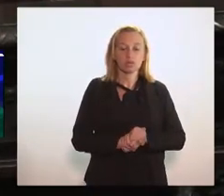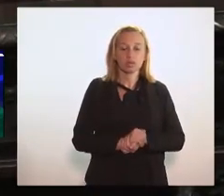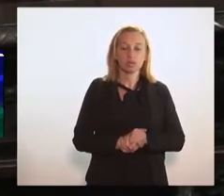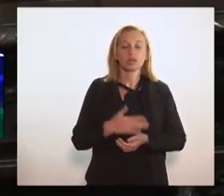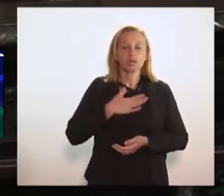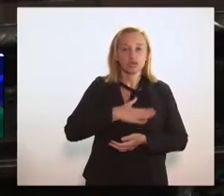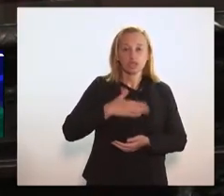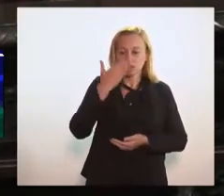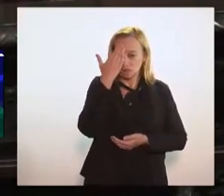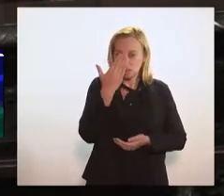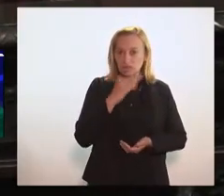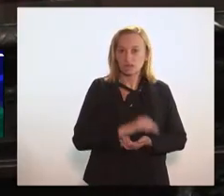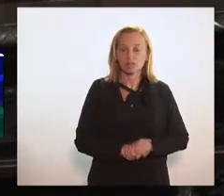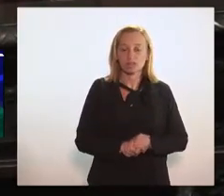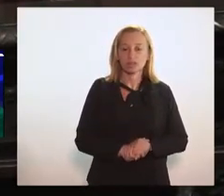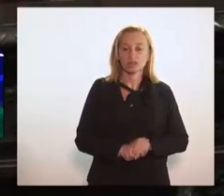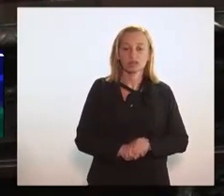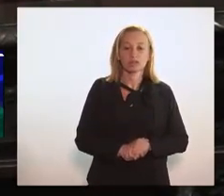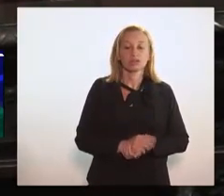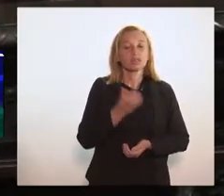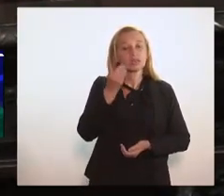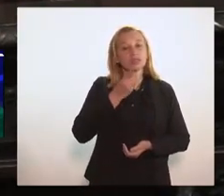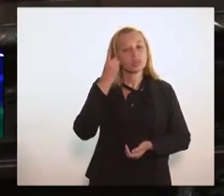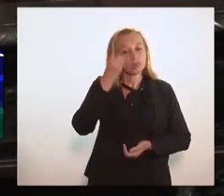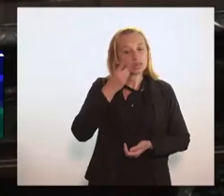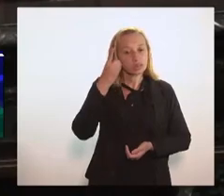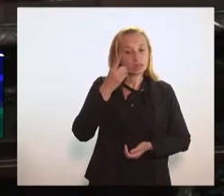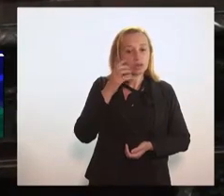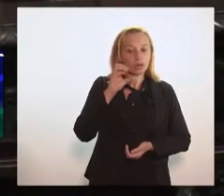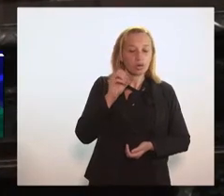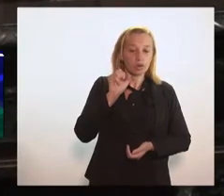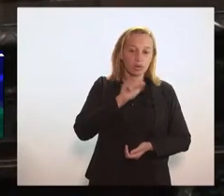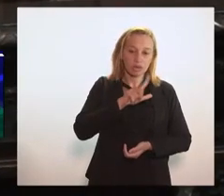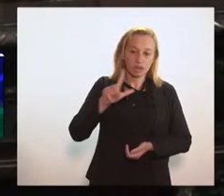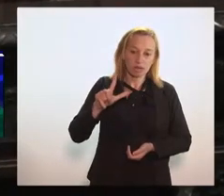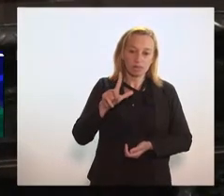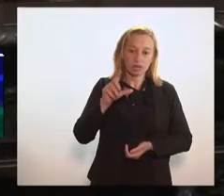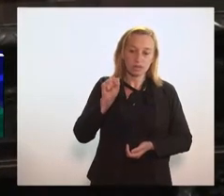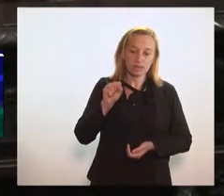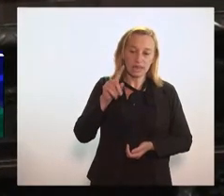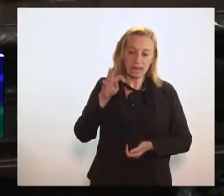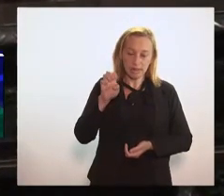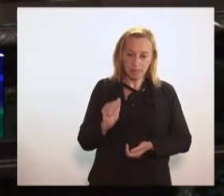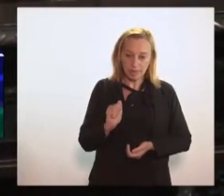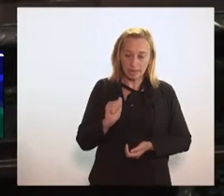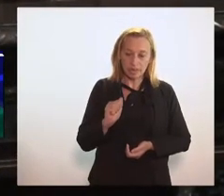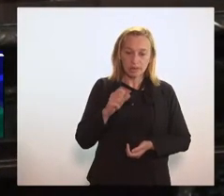Gostaria de agradecer o deputado Coronel Salema, Max